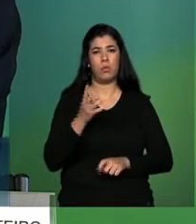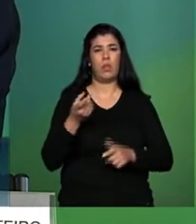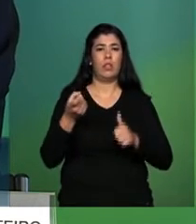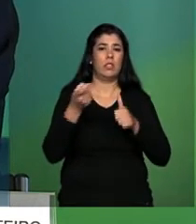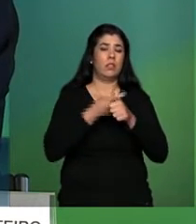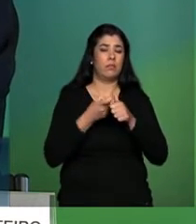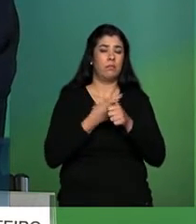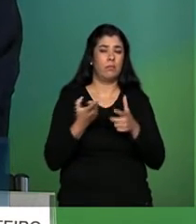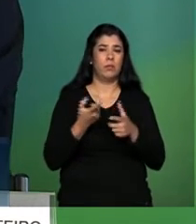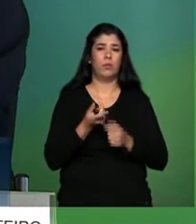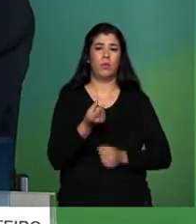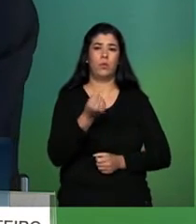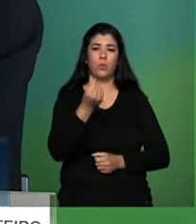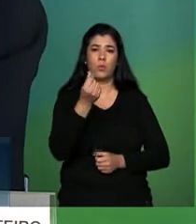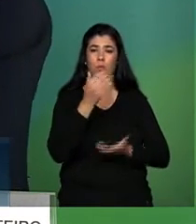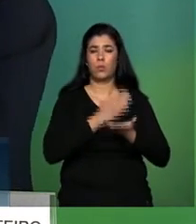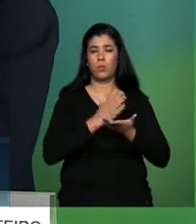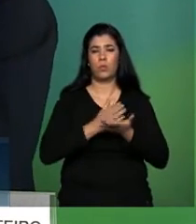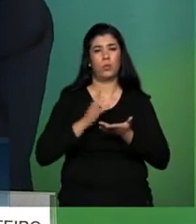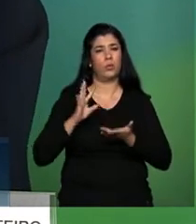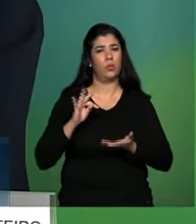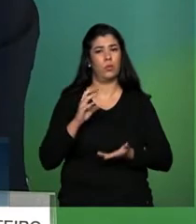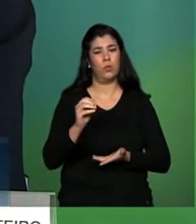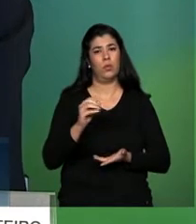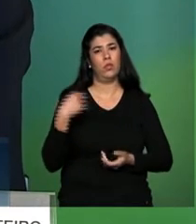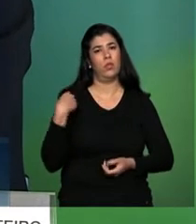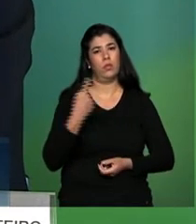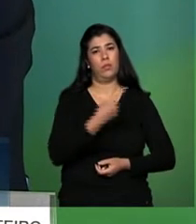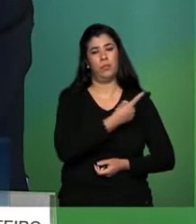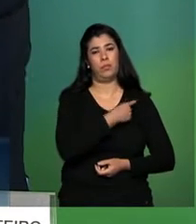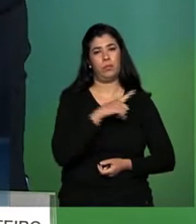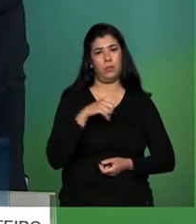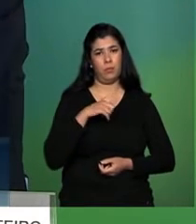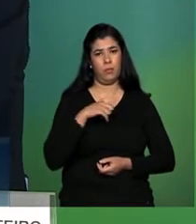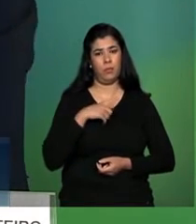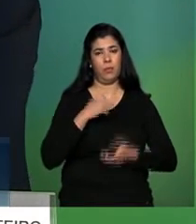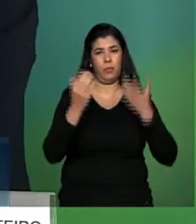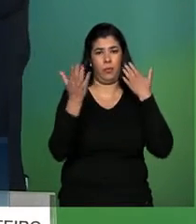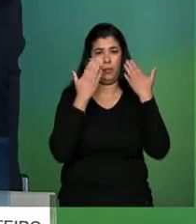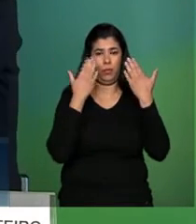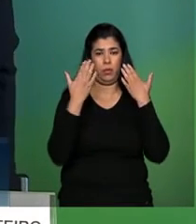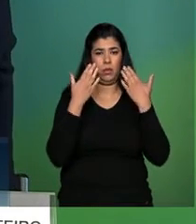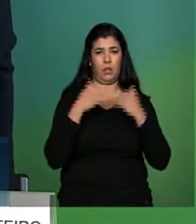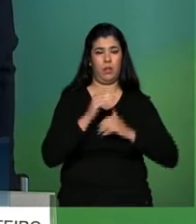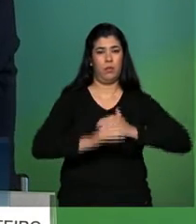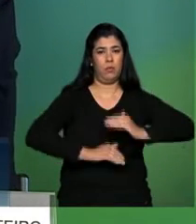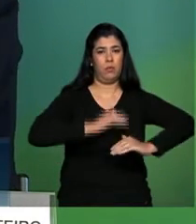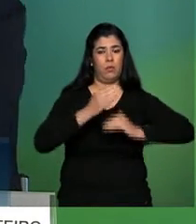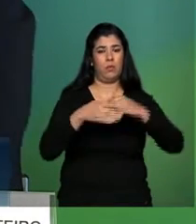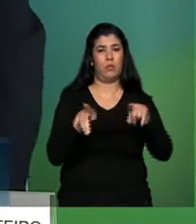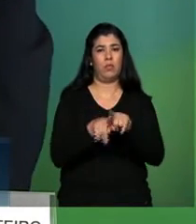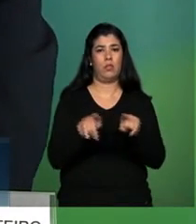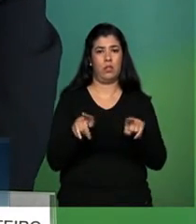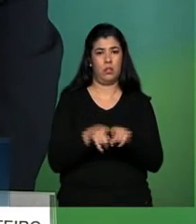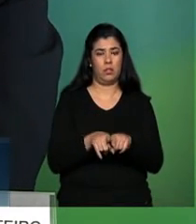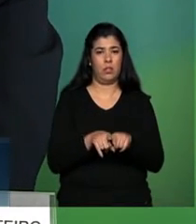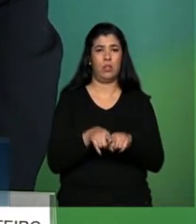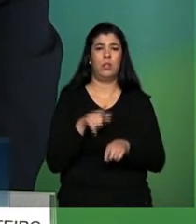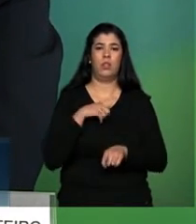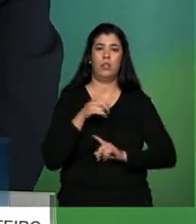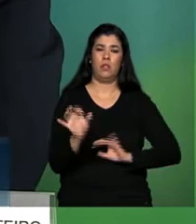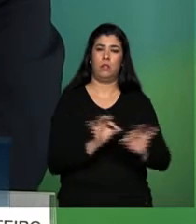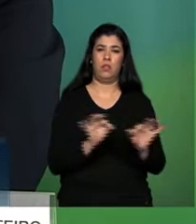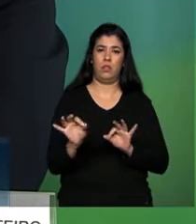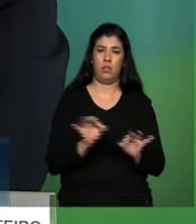de financiamento. Em suma, nós temos que, paralelamente ao avanço dessa agenda mais